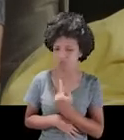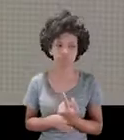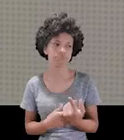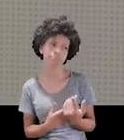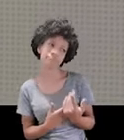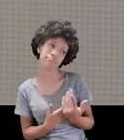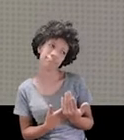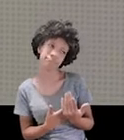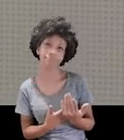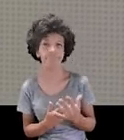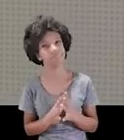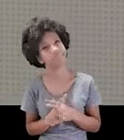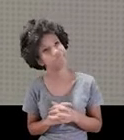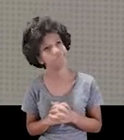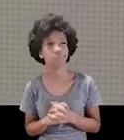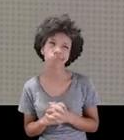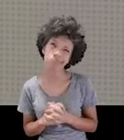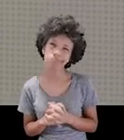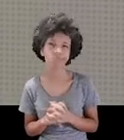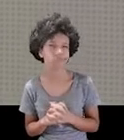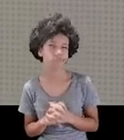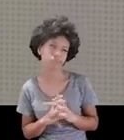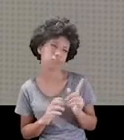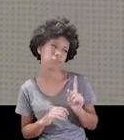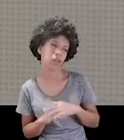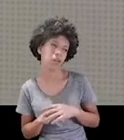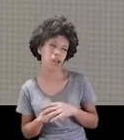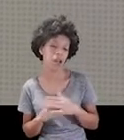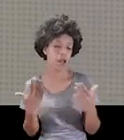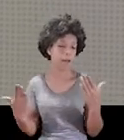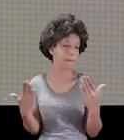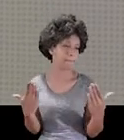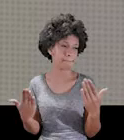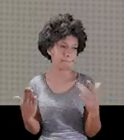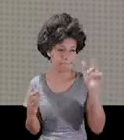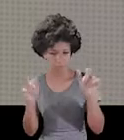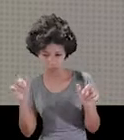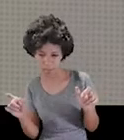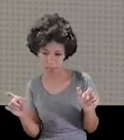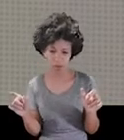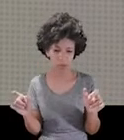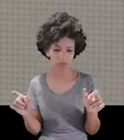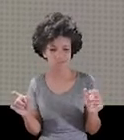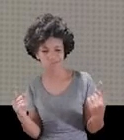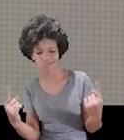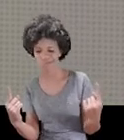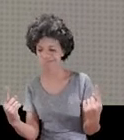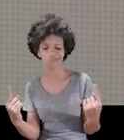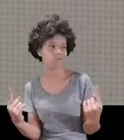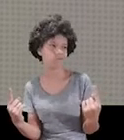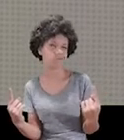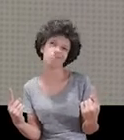caminhão né quem diria que a gente não a gente se percebi eu posso